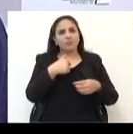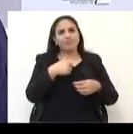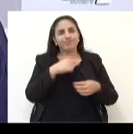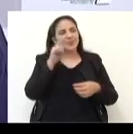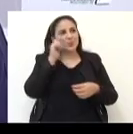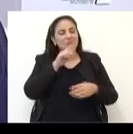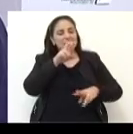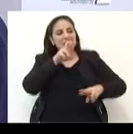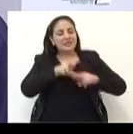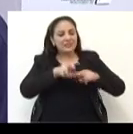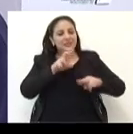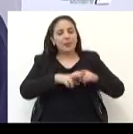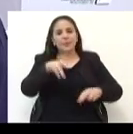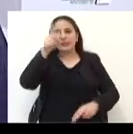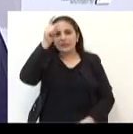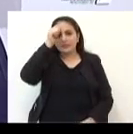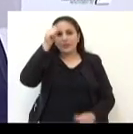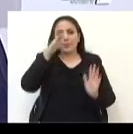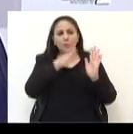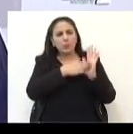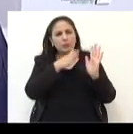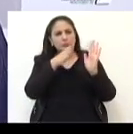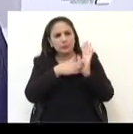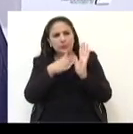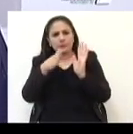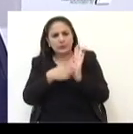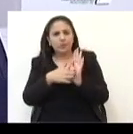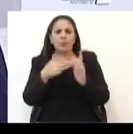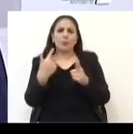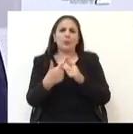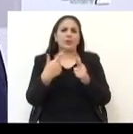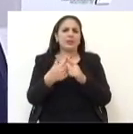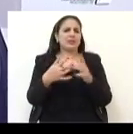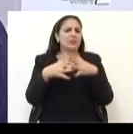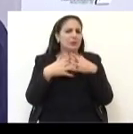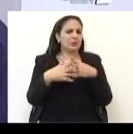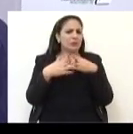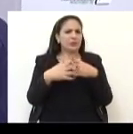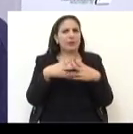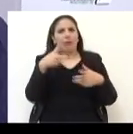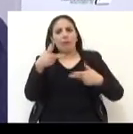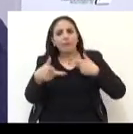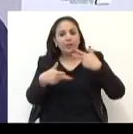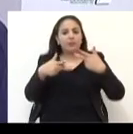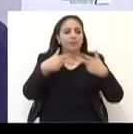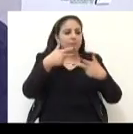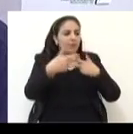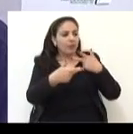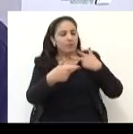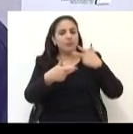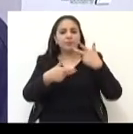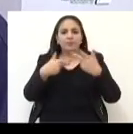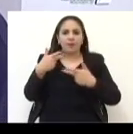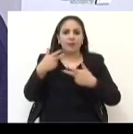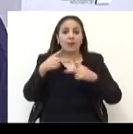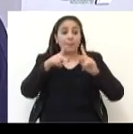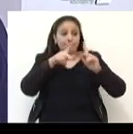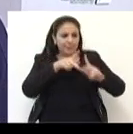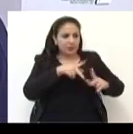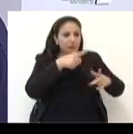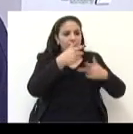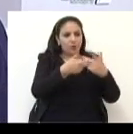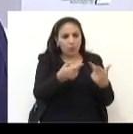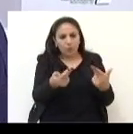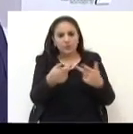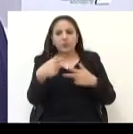não sentei para analisar proposta por proposta, porque está muito confuso. Está um diz que algumas pessoas dizem uma coisa, outras